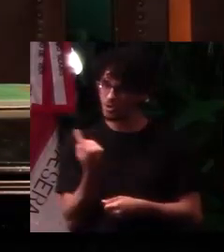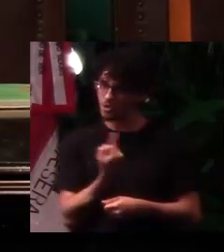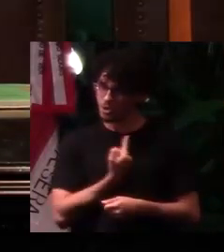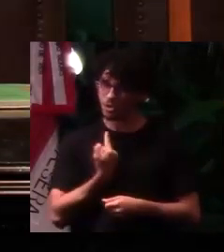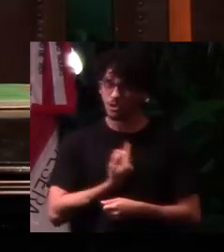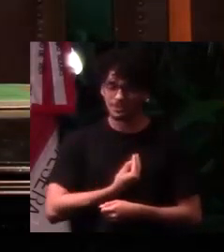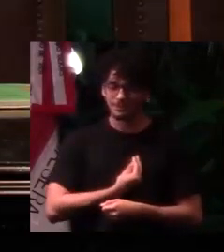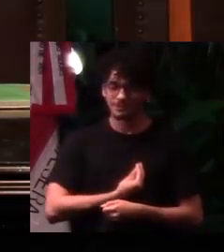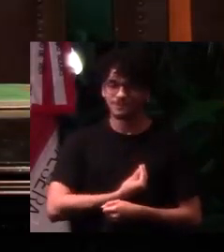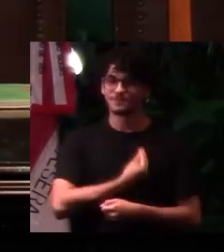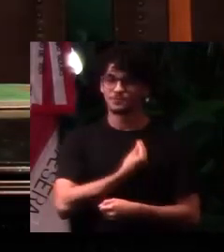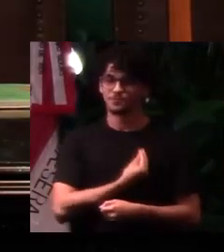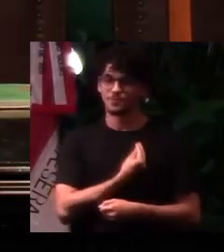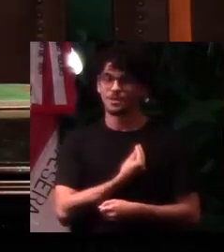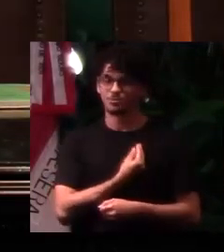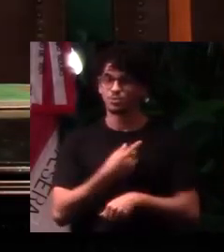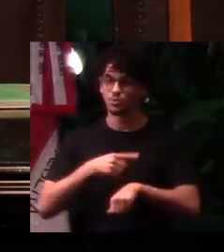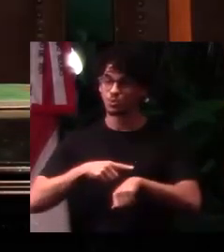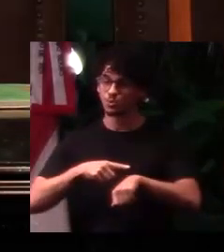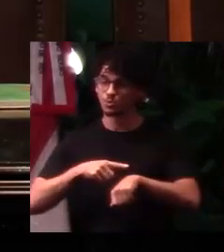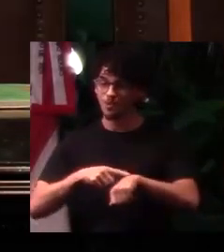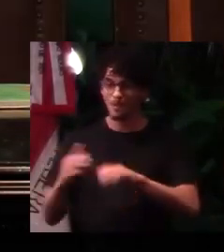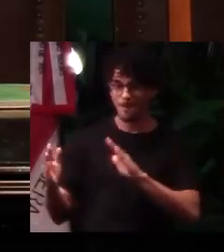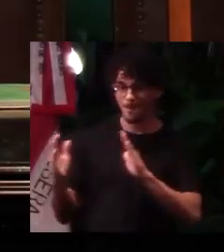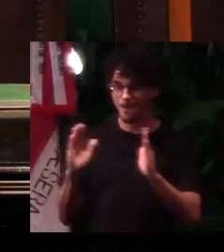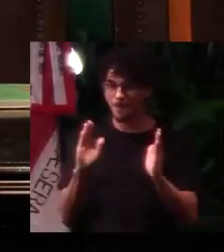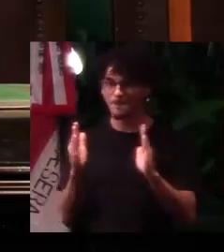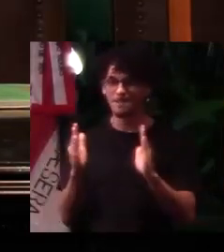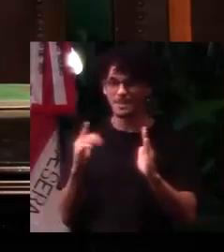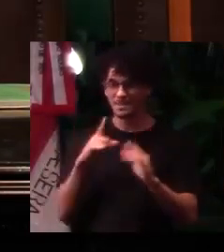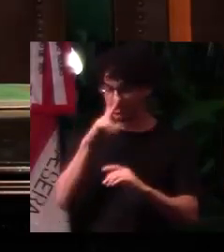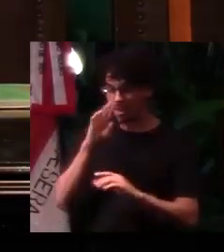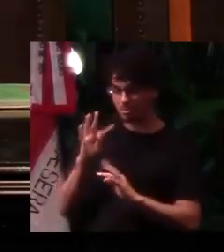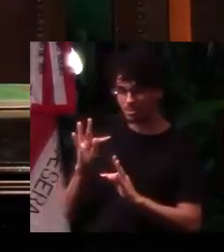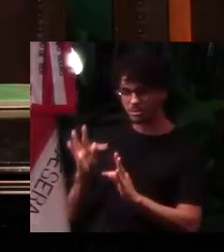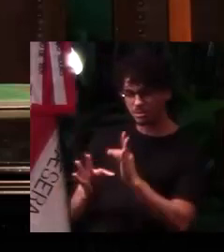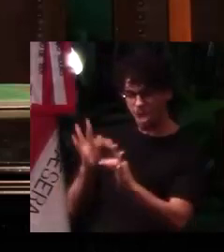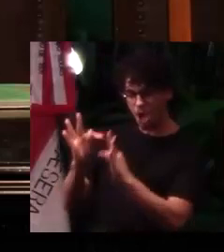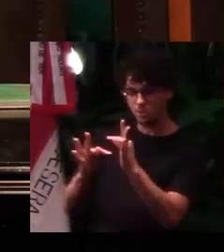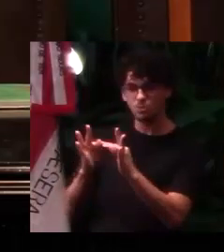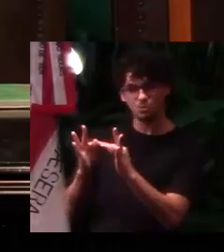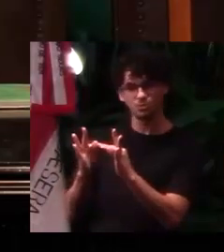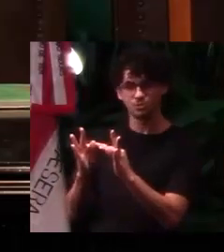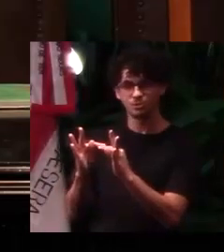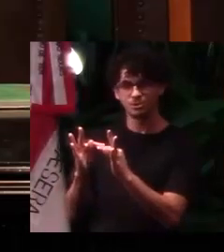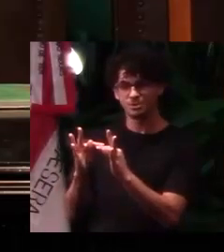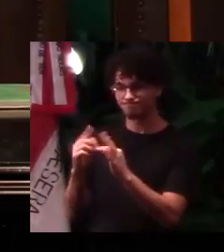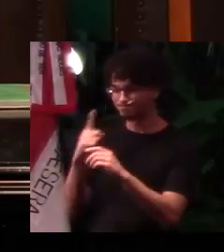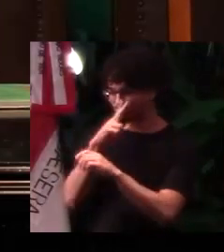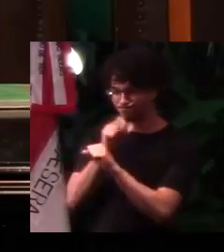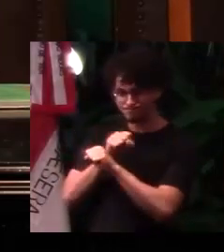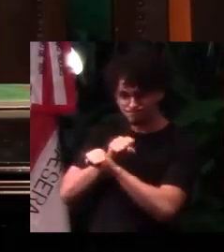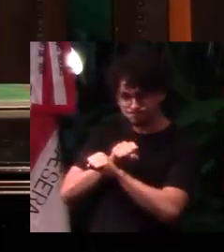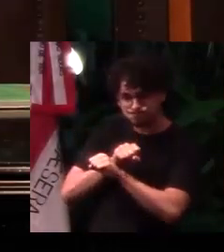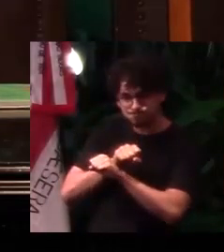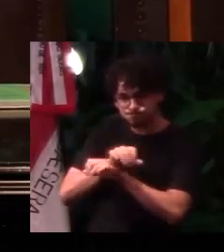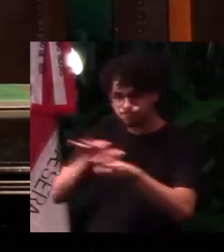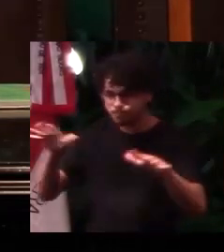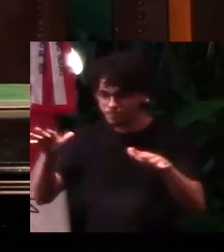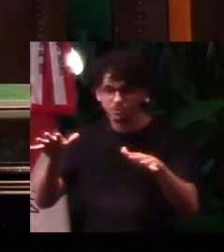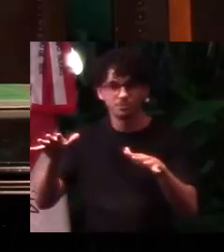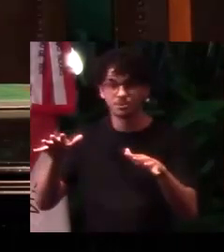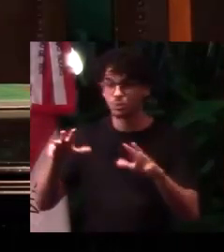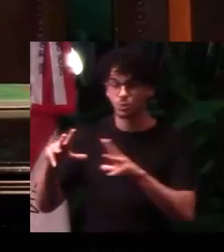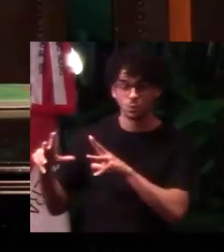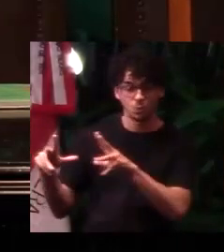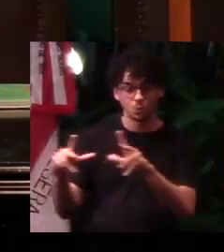que a alta tecnologia, a hipertecnologia, invade todos